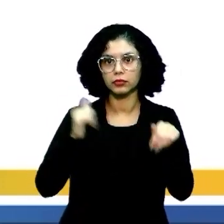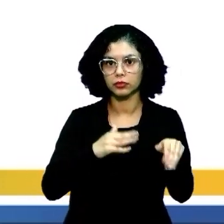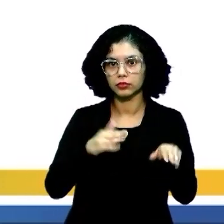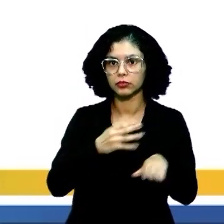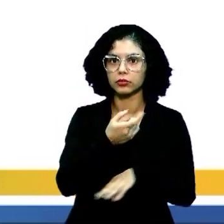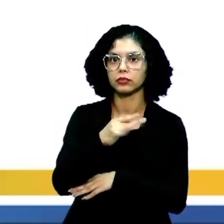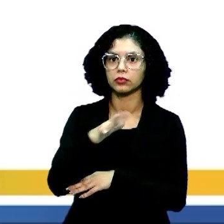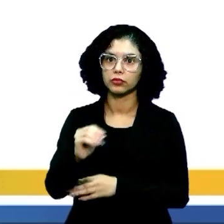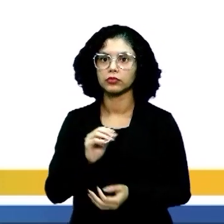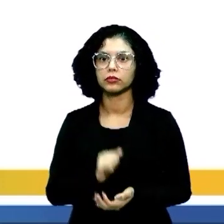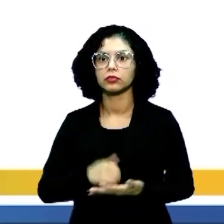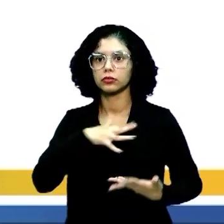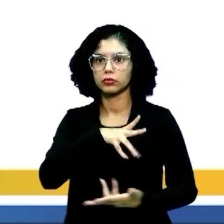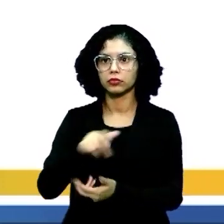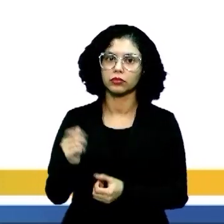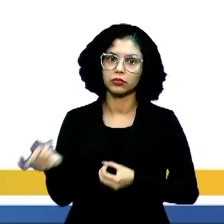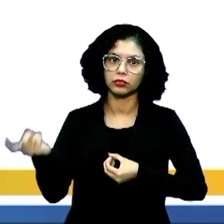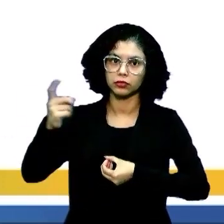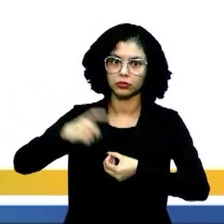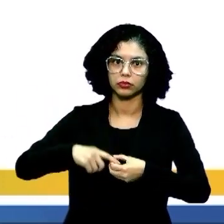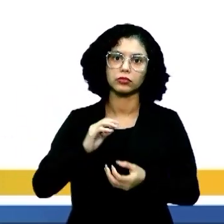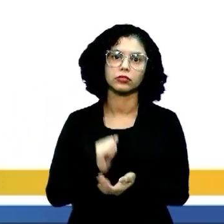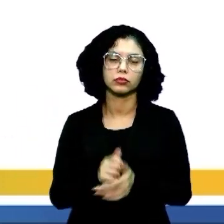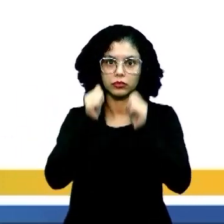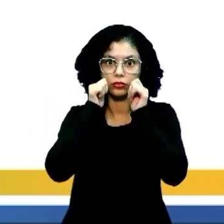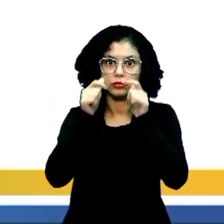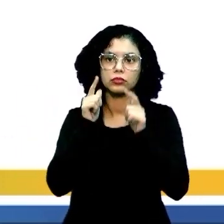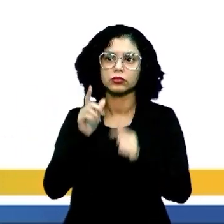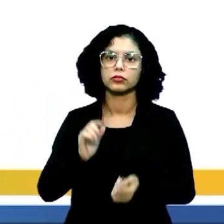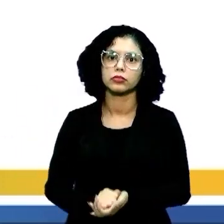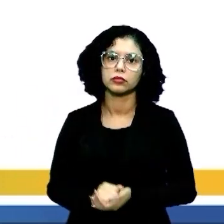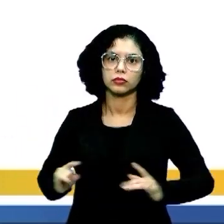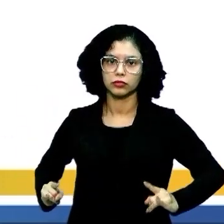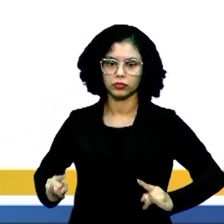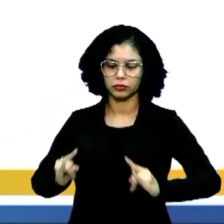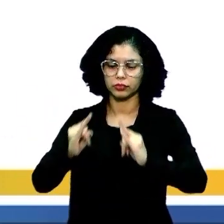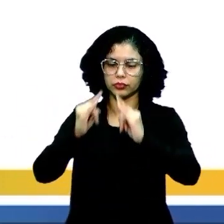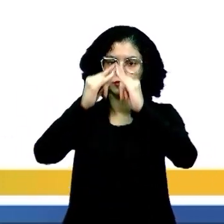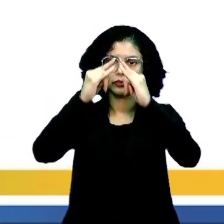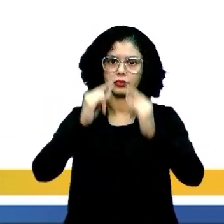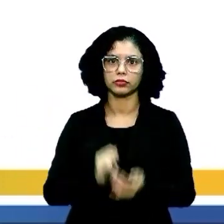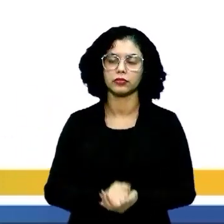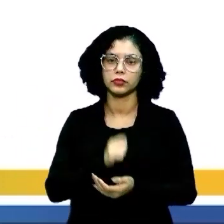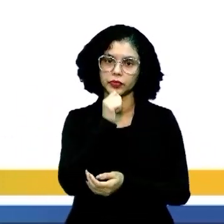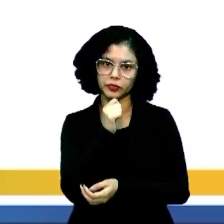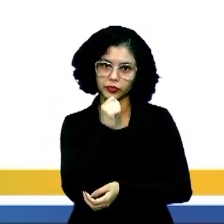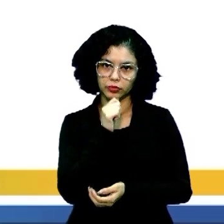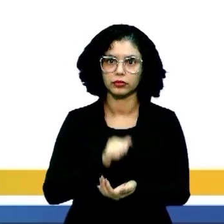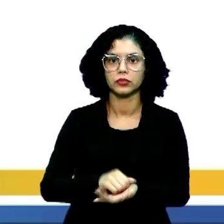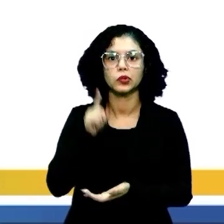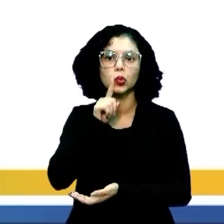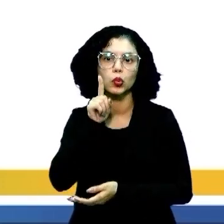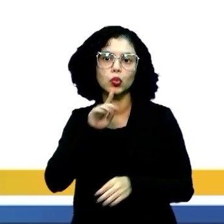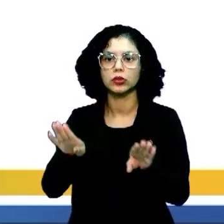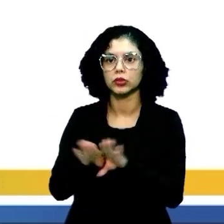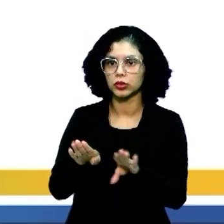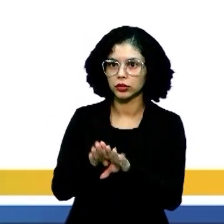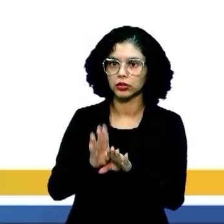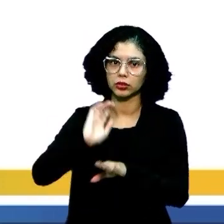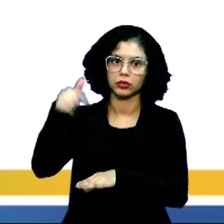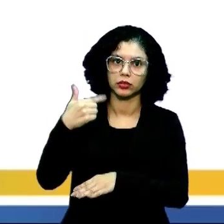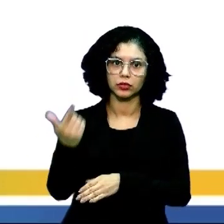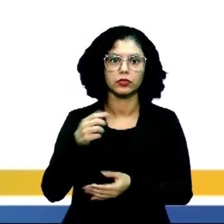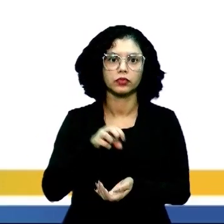de 2001, o mundo todo voltou suas atenções para a cidade de Nova York e também de Washington, após o